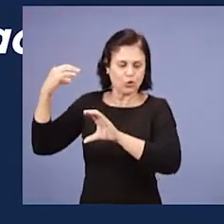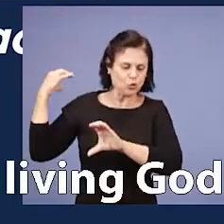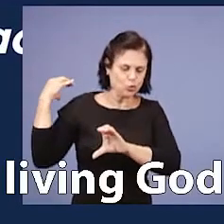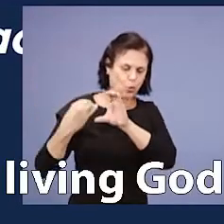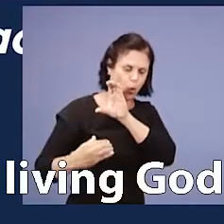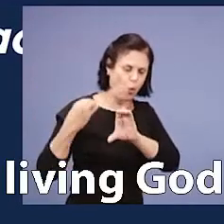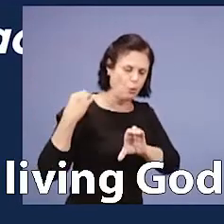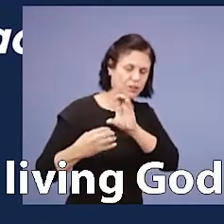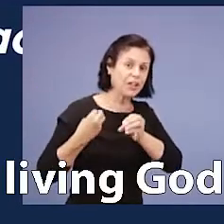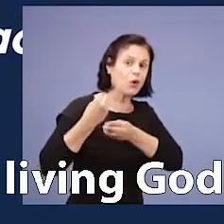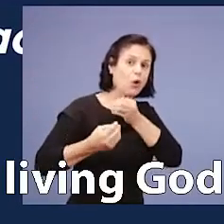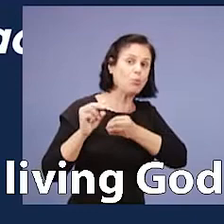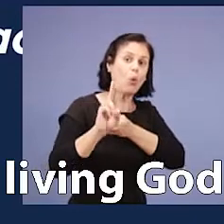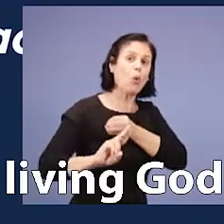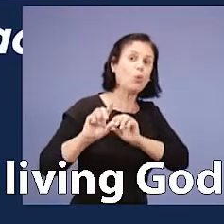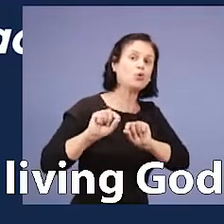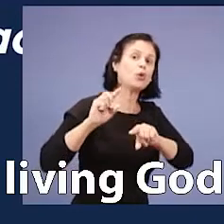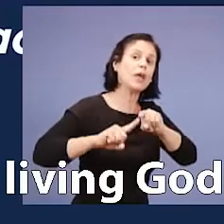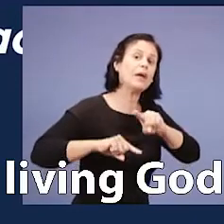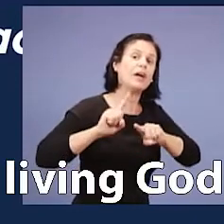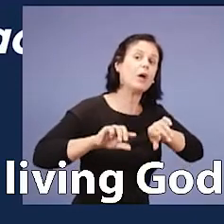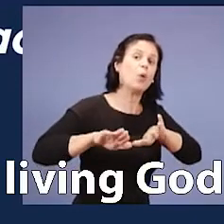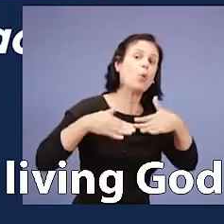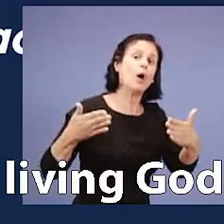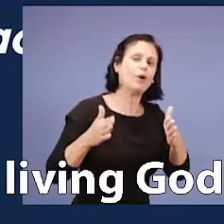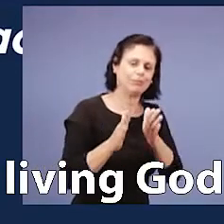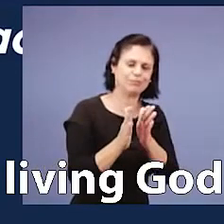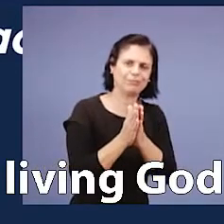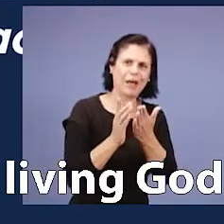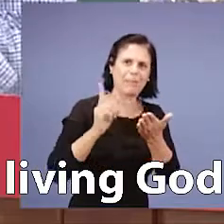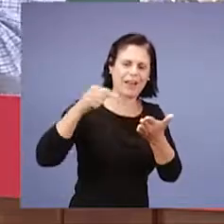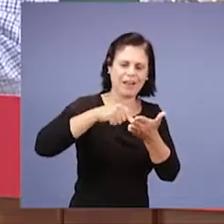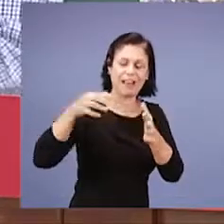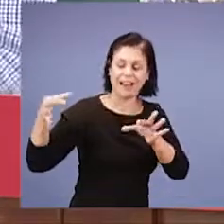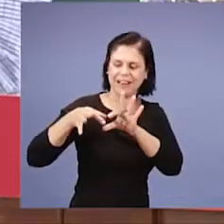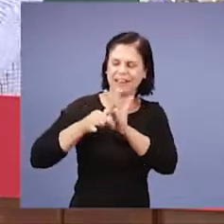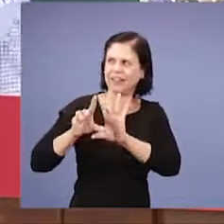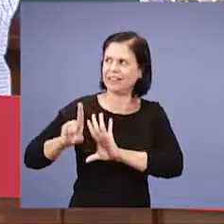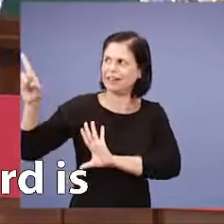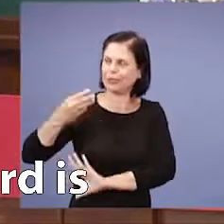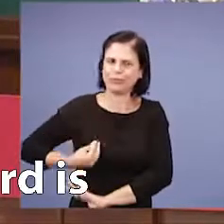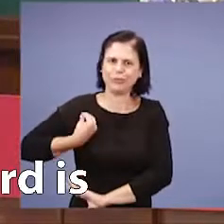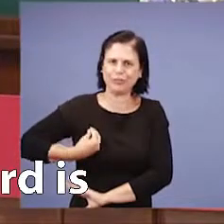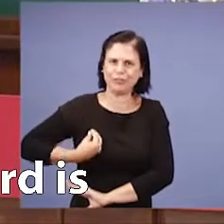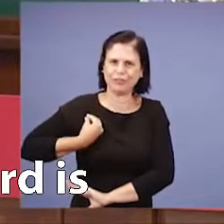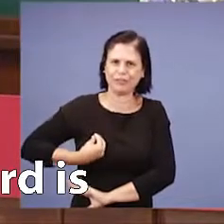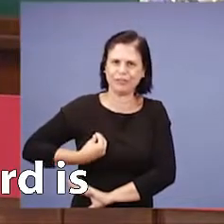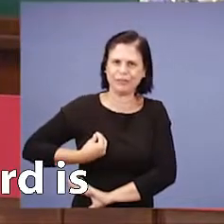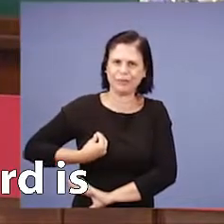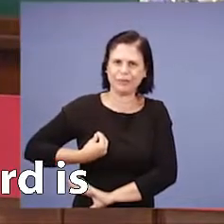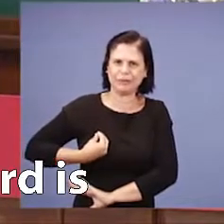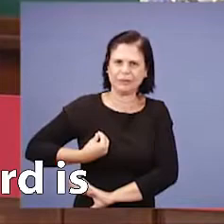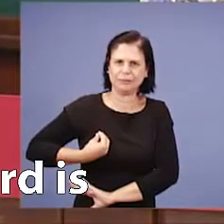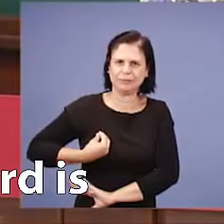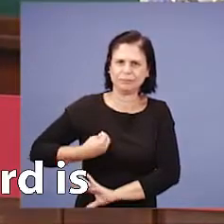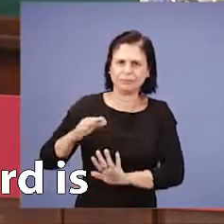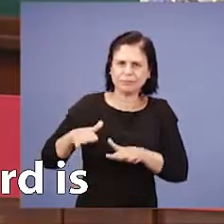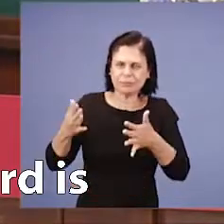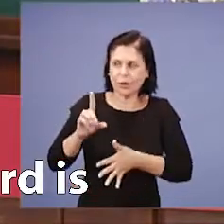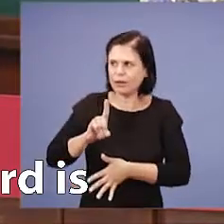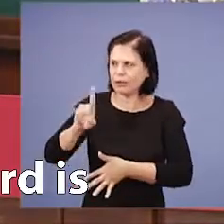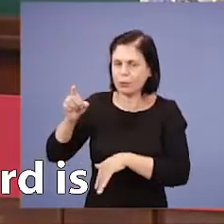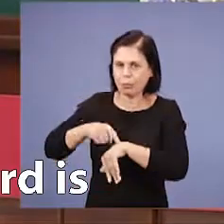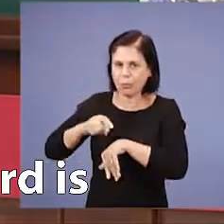ela a palavra não está desligada do deus vivo quando deus opera